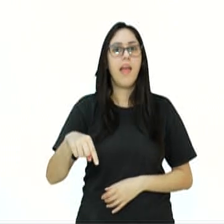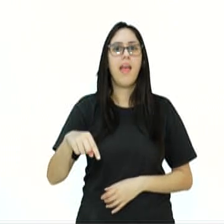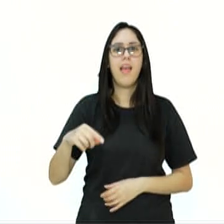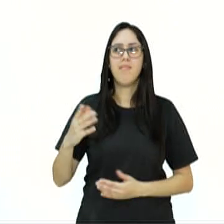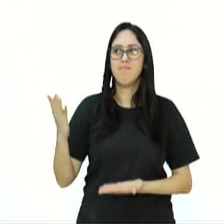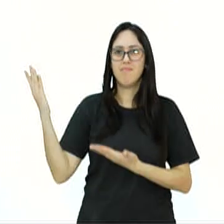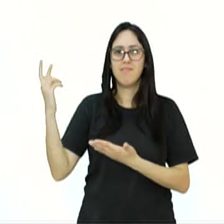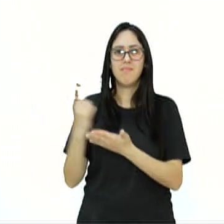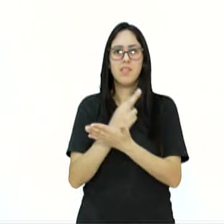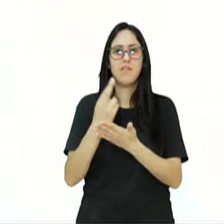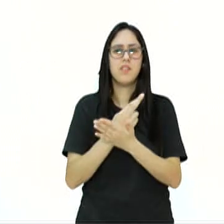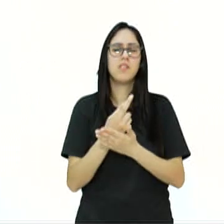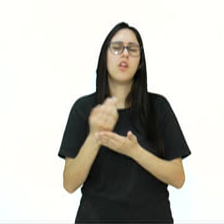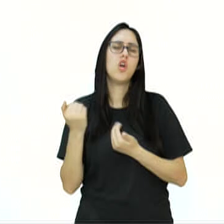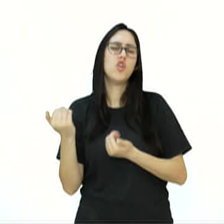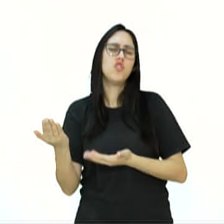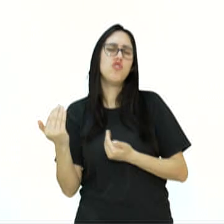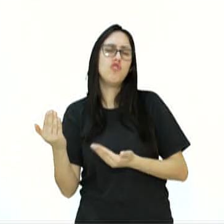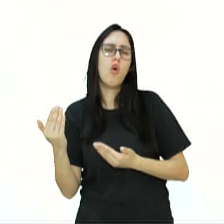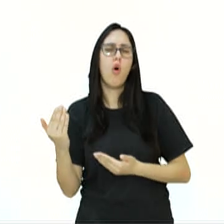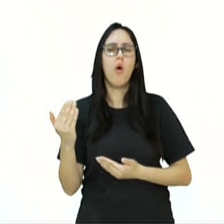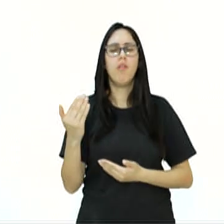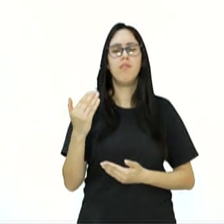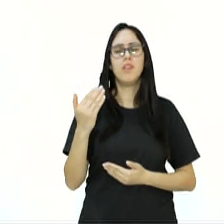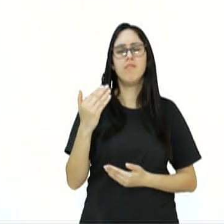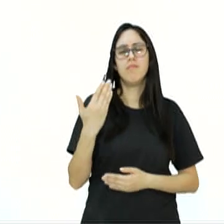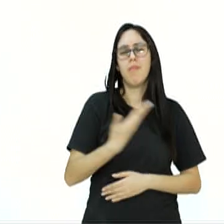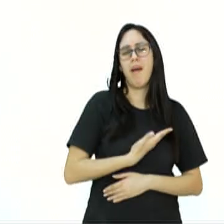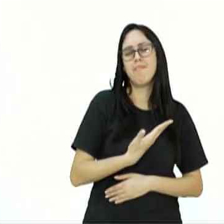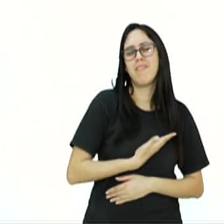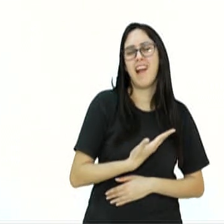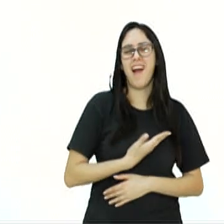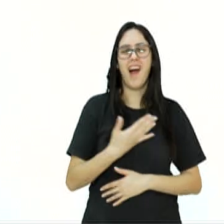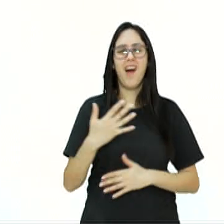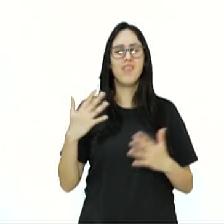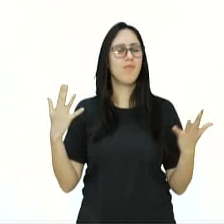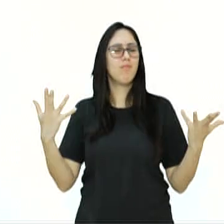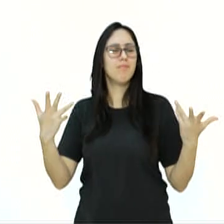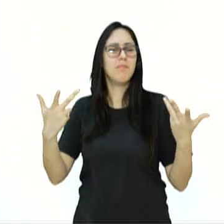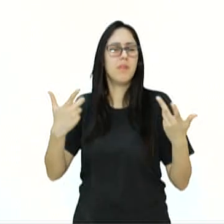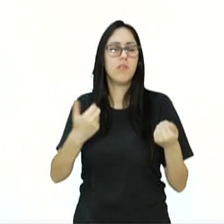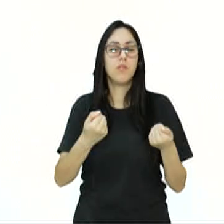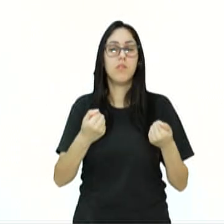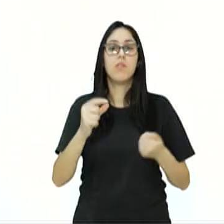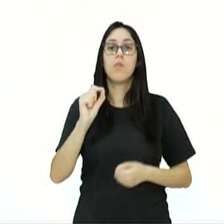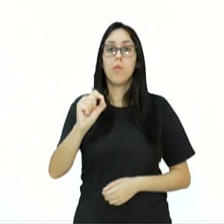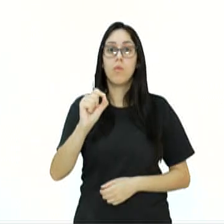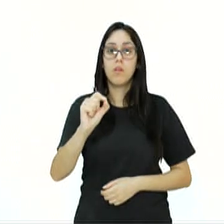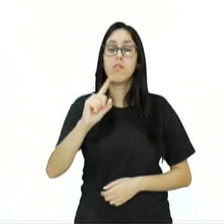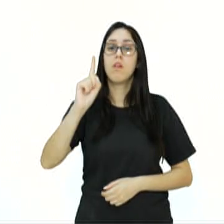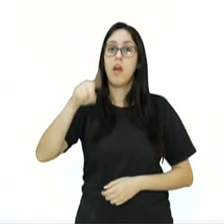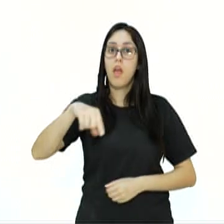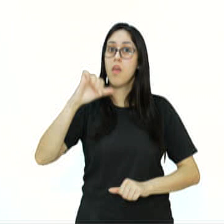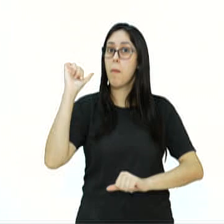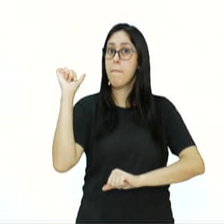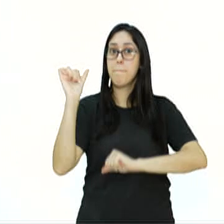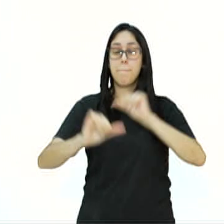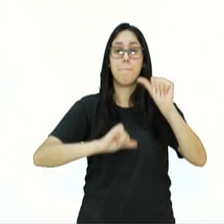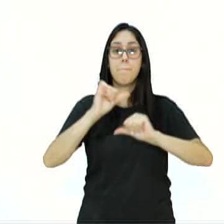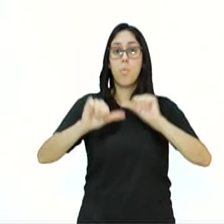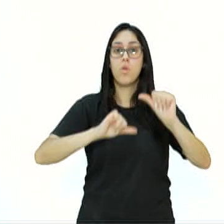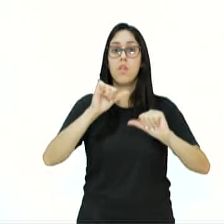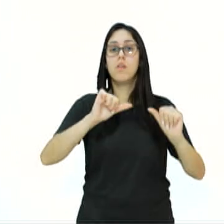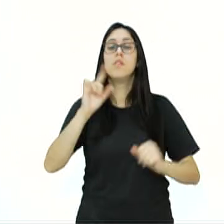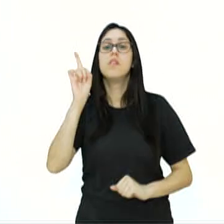né? Jovem, amigável e provavelmente formidável. E ela denota aí a mudança nas relações entre